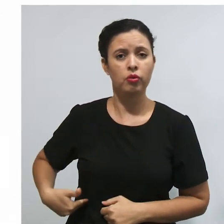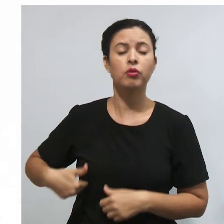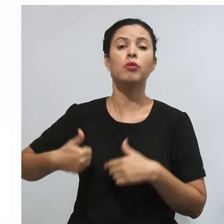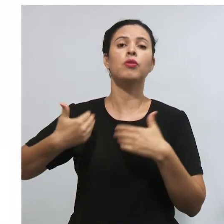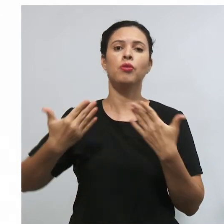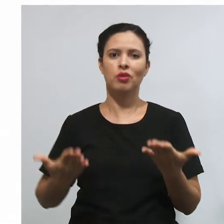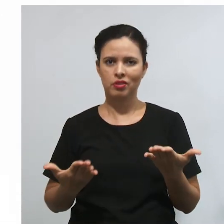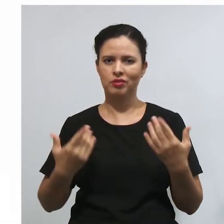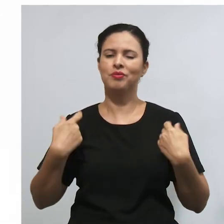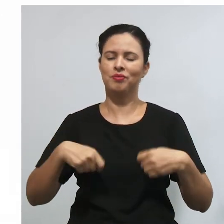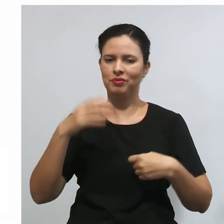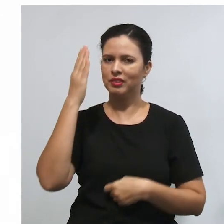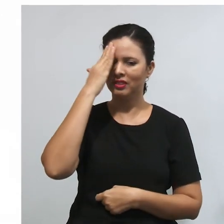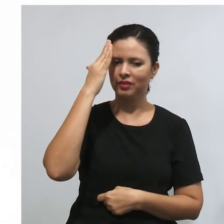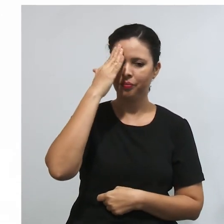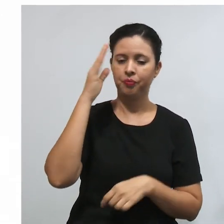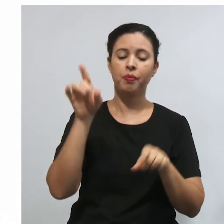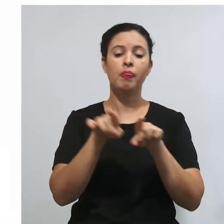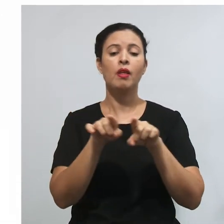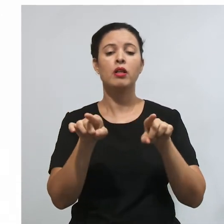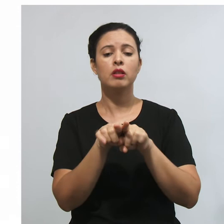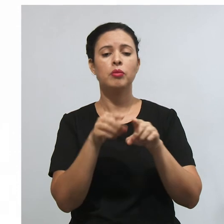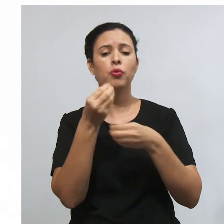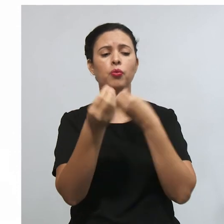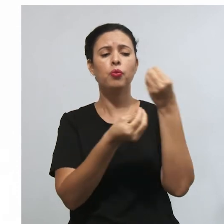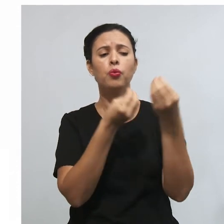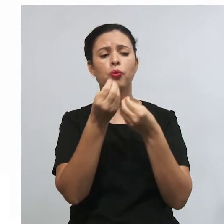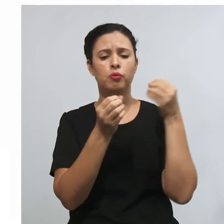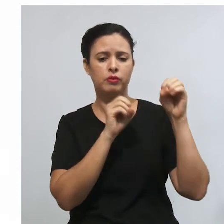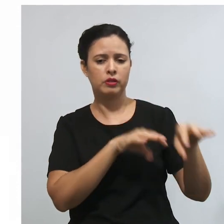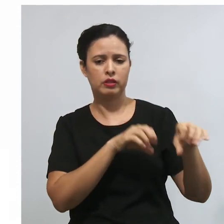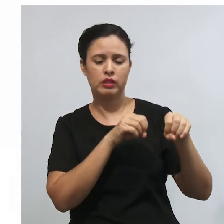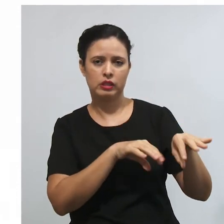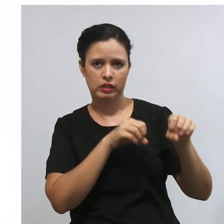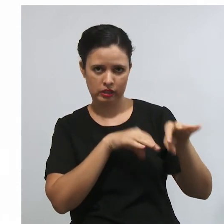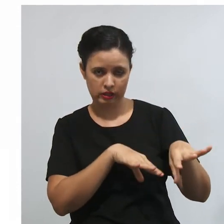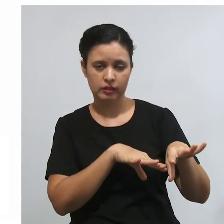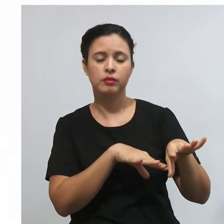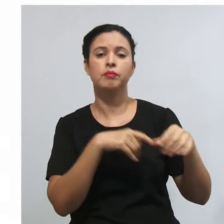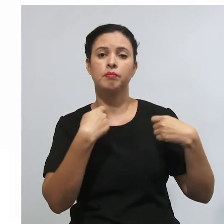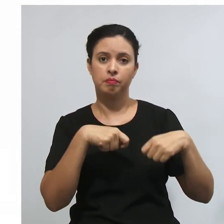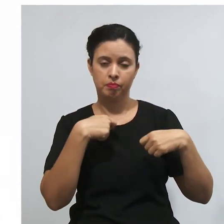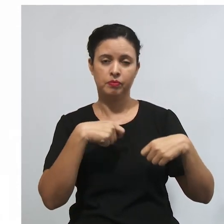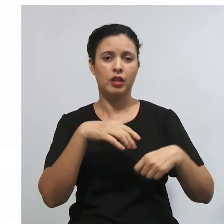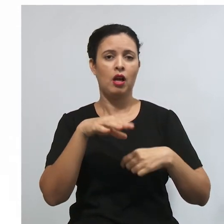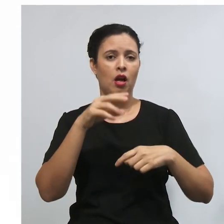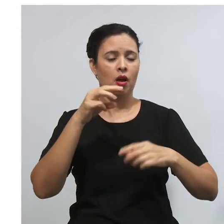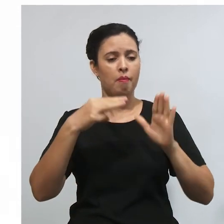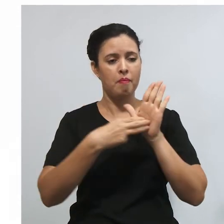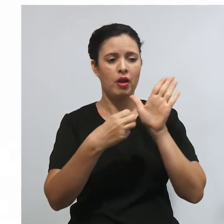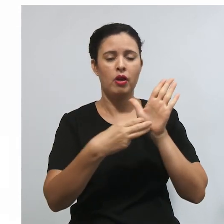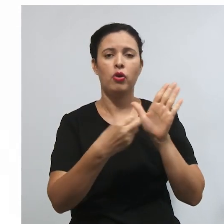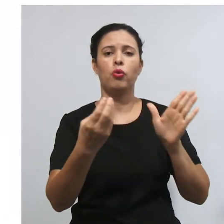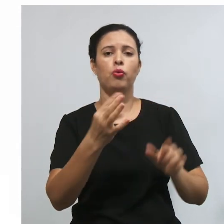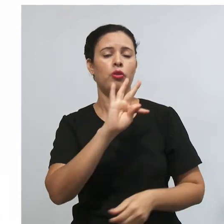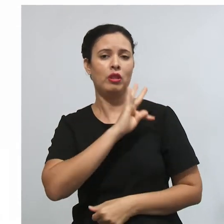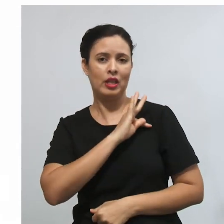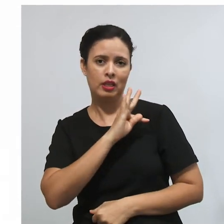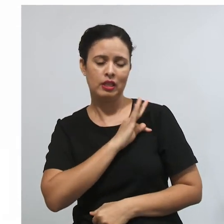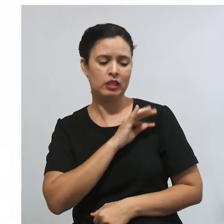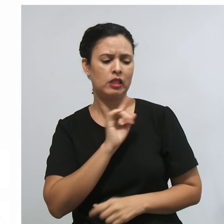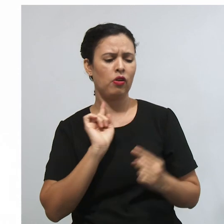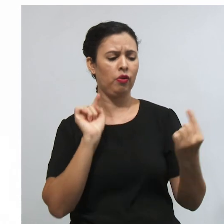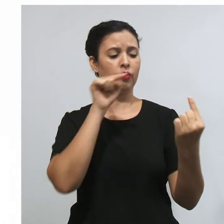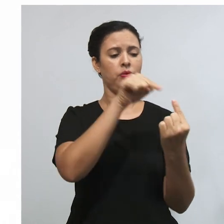E métodos e técnicas, como ensinar, quais são os métodos e técnicas que melhor atendem e que